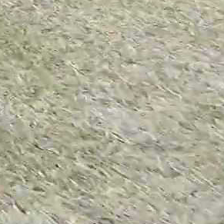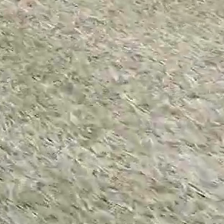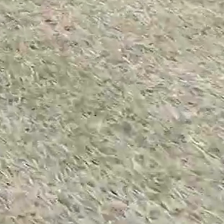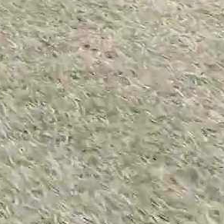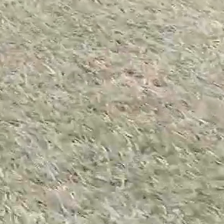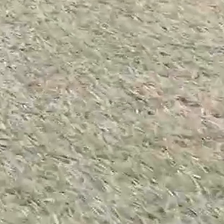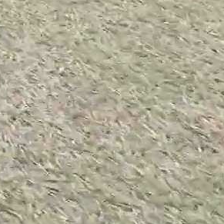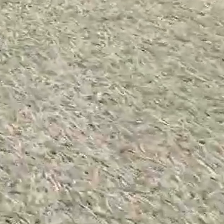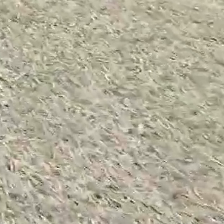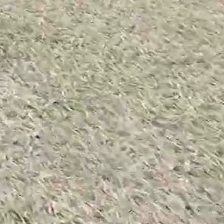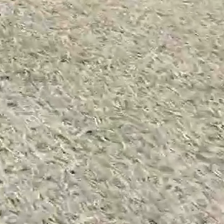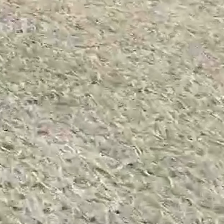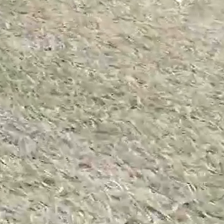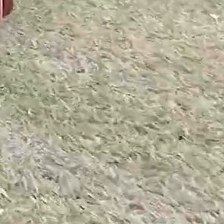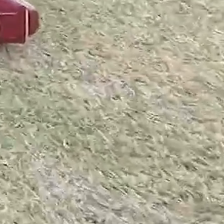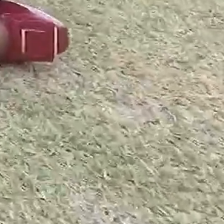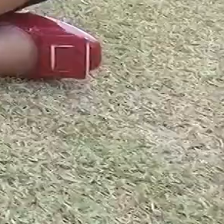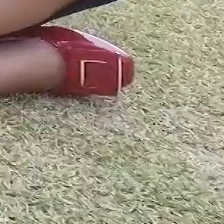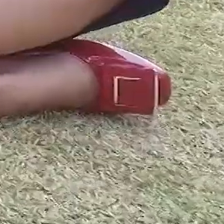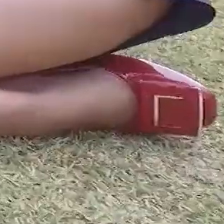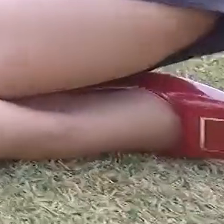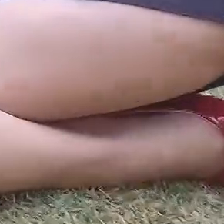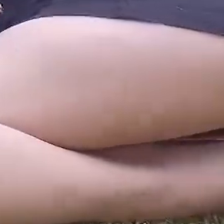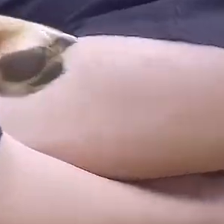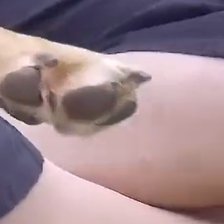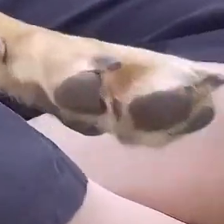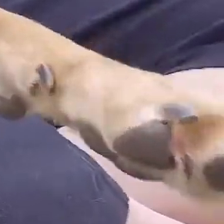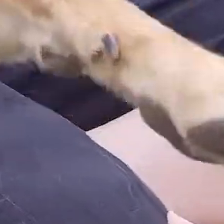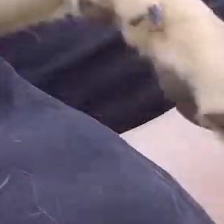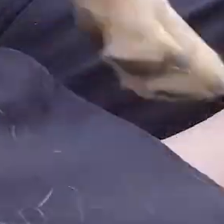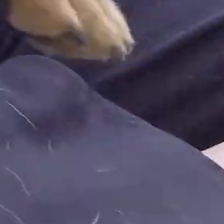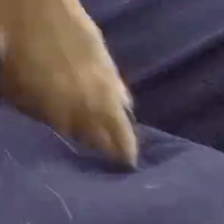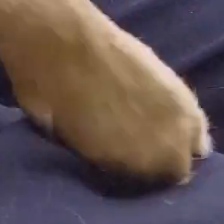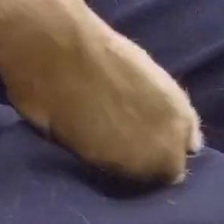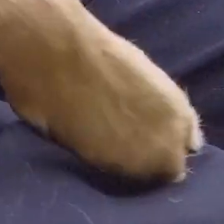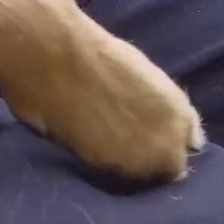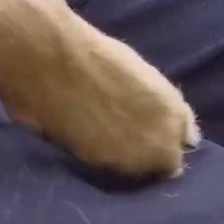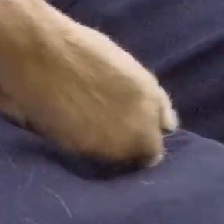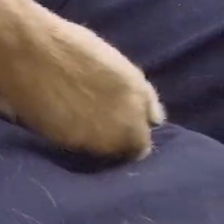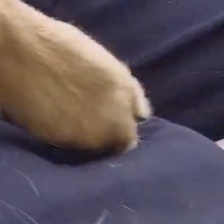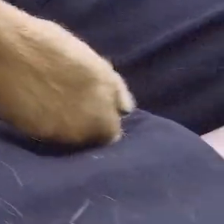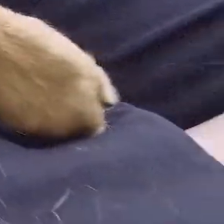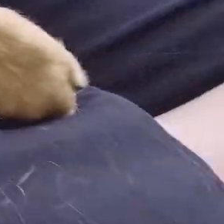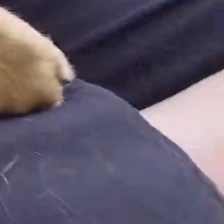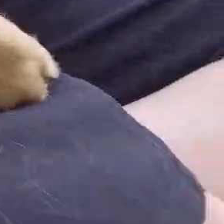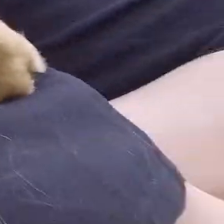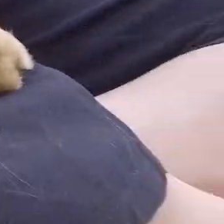comigo. Parece que não tem espaço mais para o seu velho amigo.